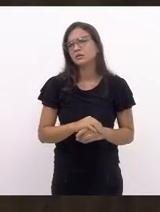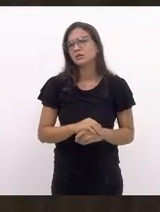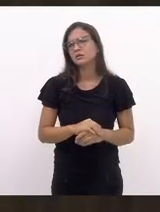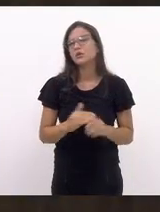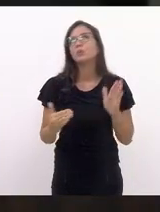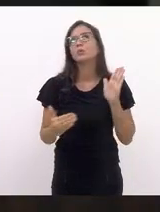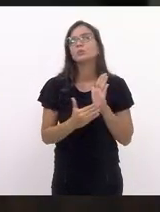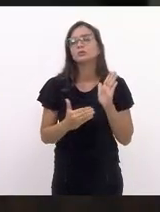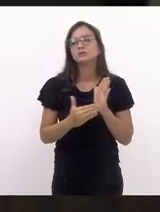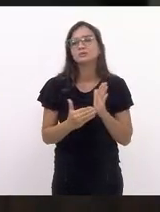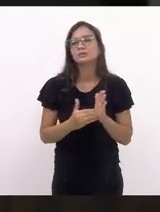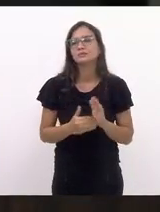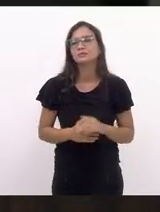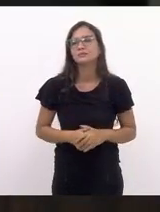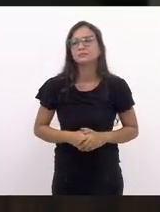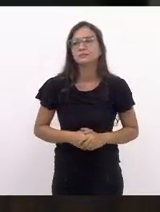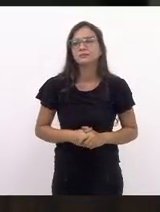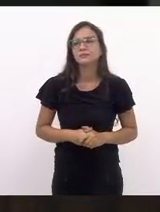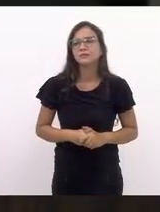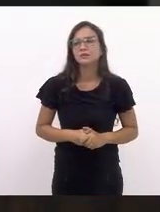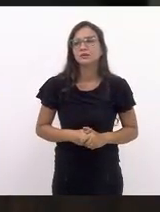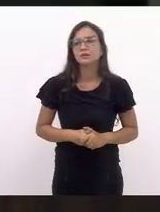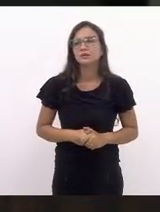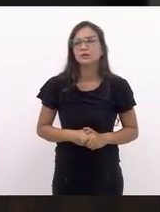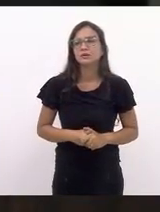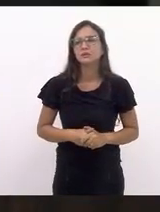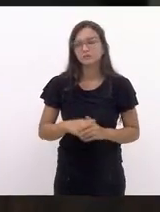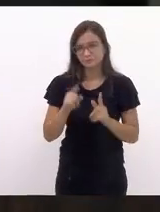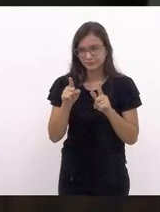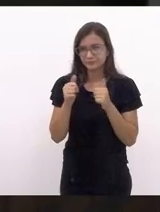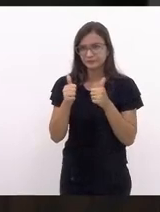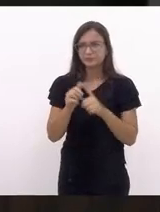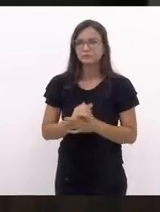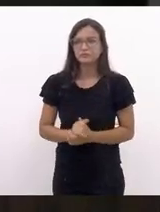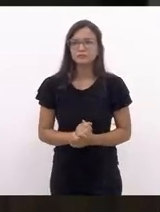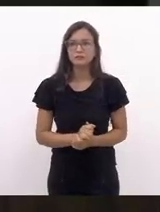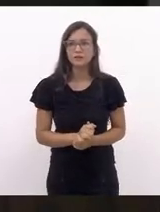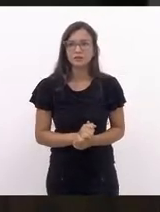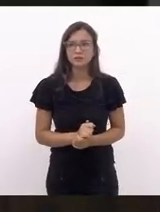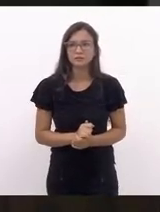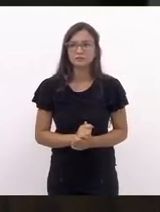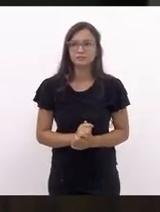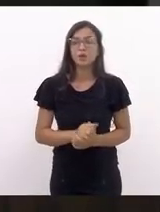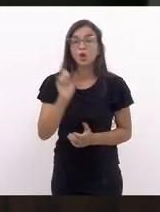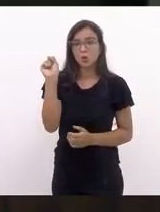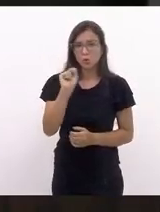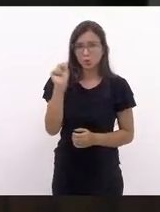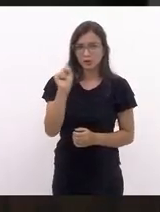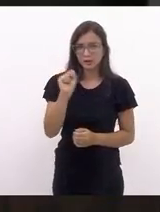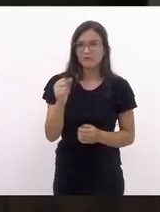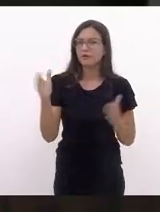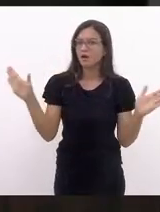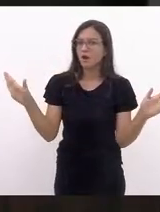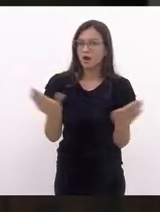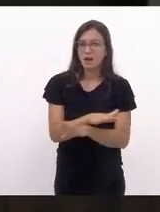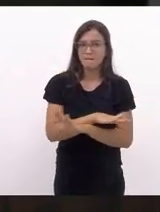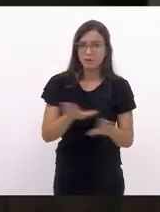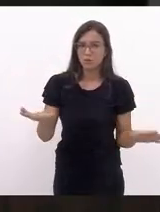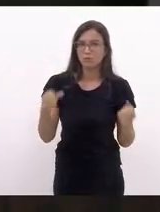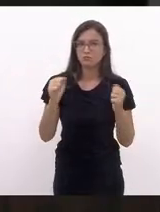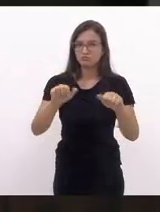pauta pregar vai pedir vossa excelência' nada mais a tratar Na Na Na oitava sessão ordinária do dia mesmo está encerrada